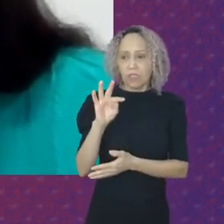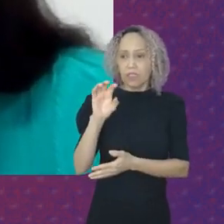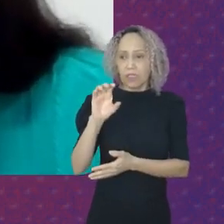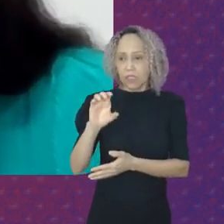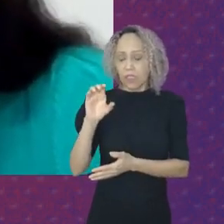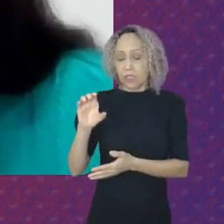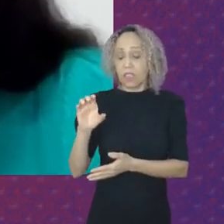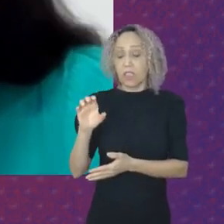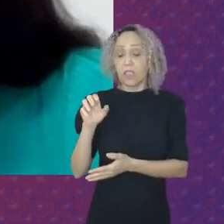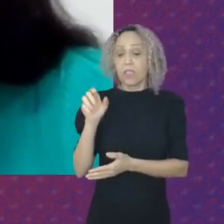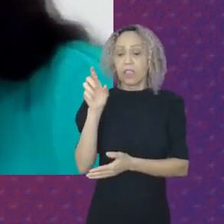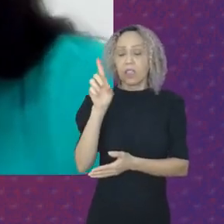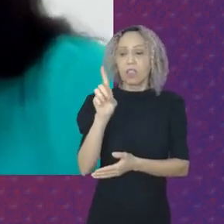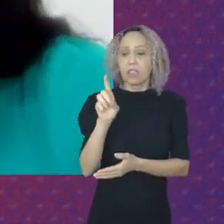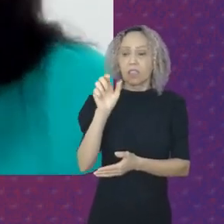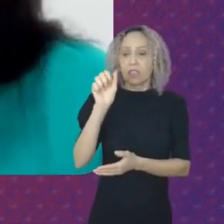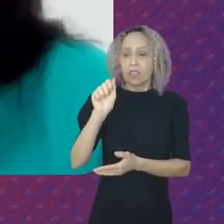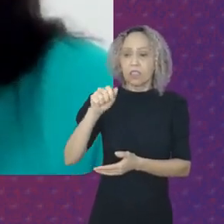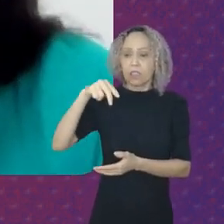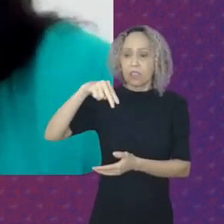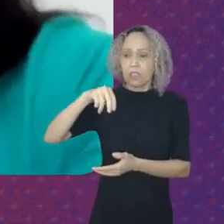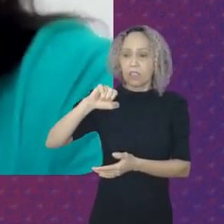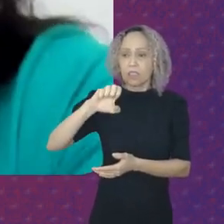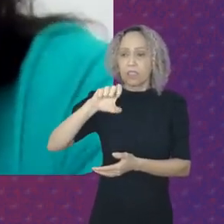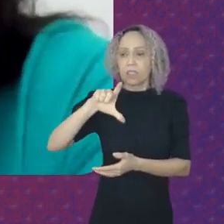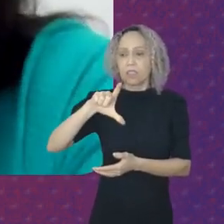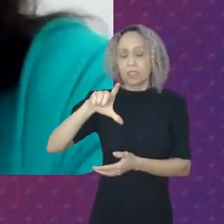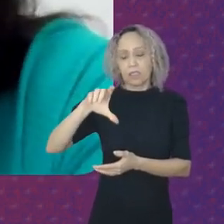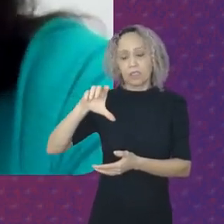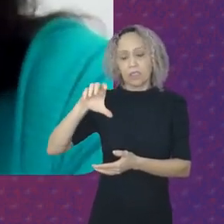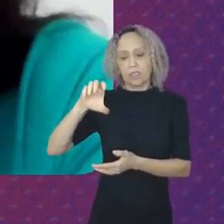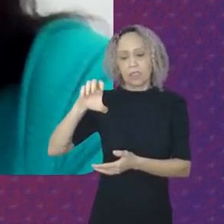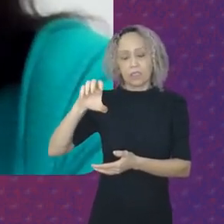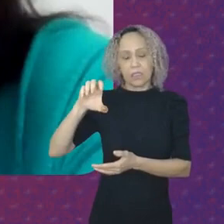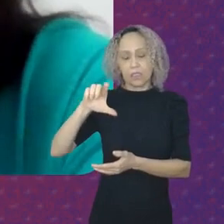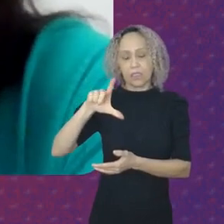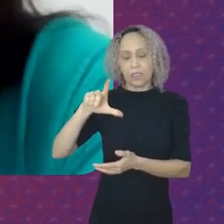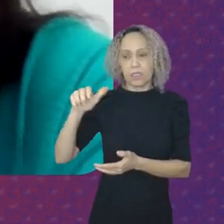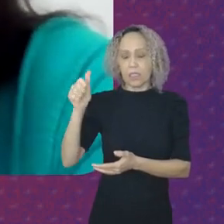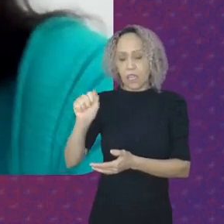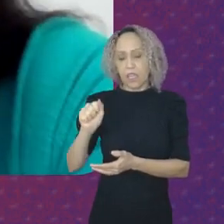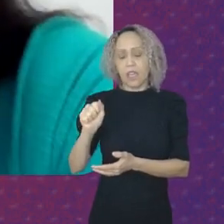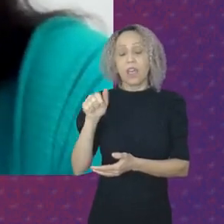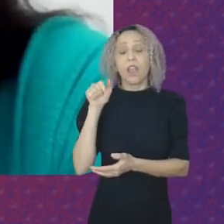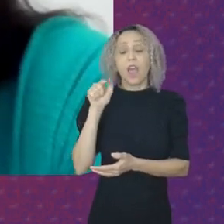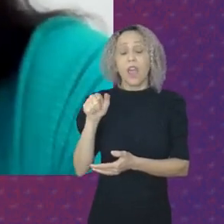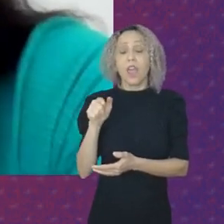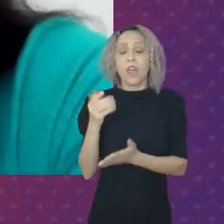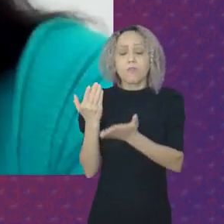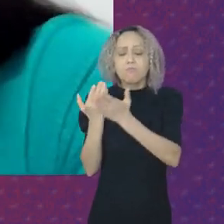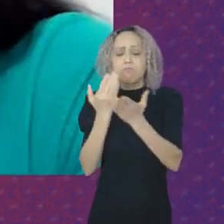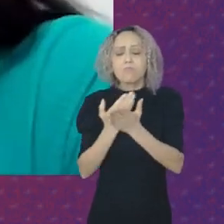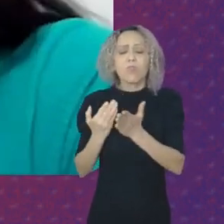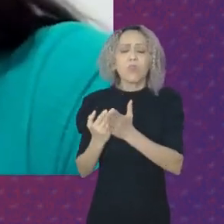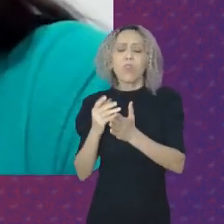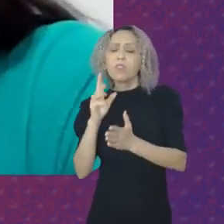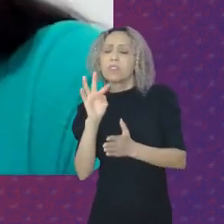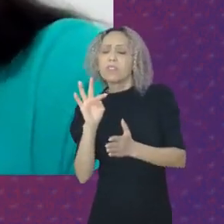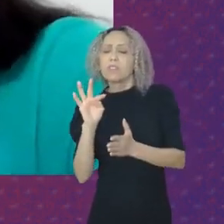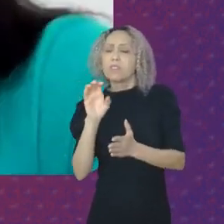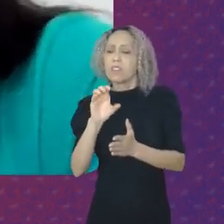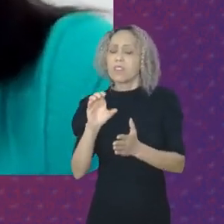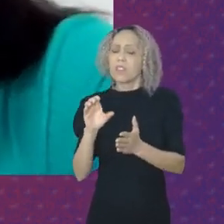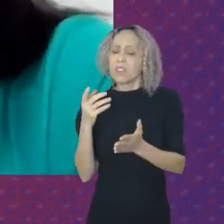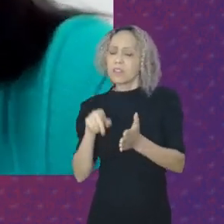fez, e ela fez esse TCC entrevistando as funcionárias da época, as servidoras públicas que